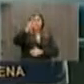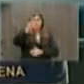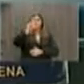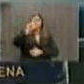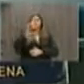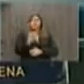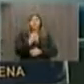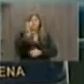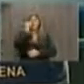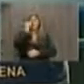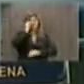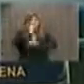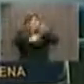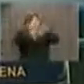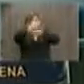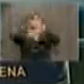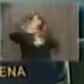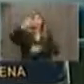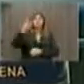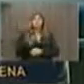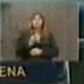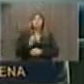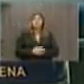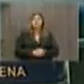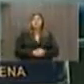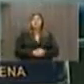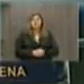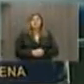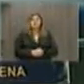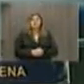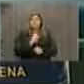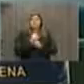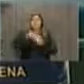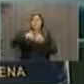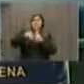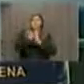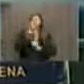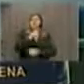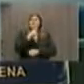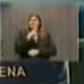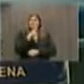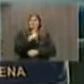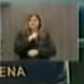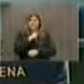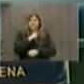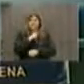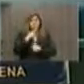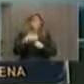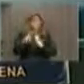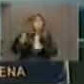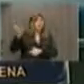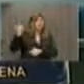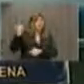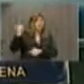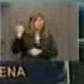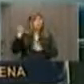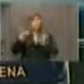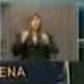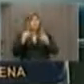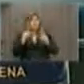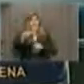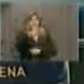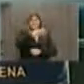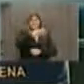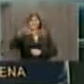da nossa cidade. Quem, em muitas dessas ações, teve a capacidade de fazer com recurso e um orçamento de